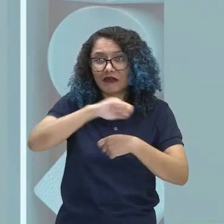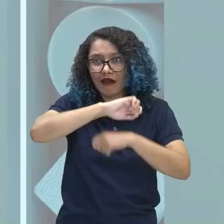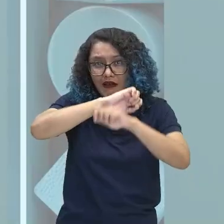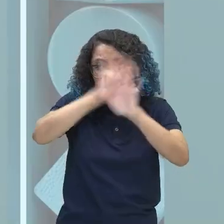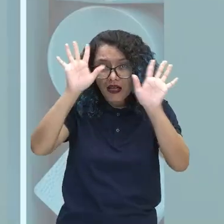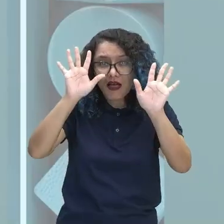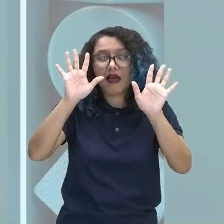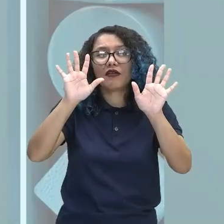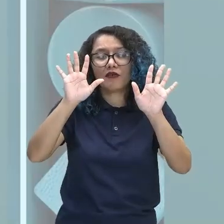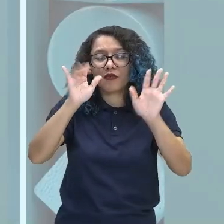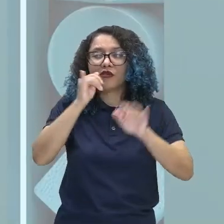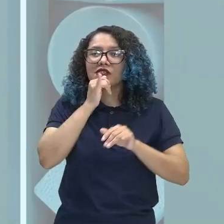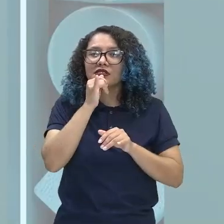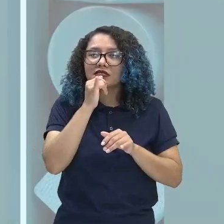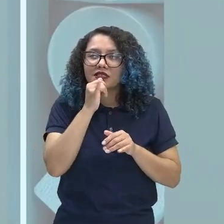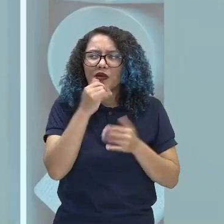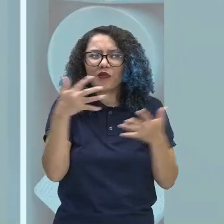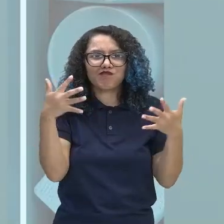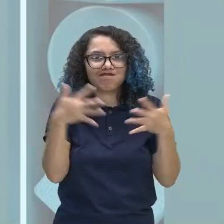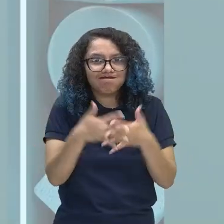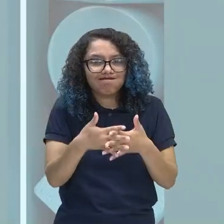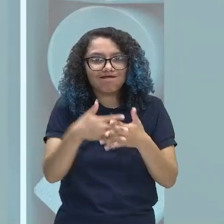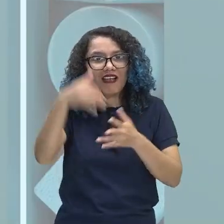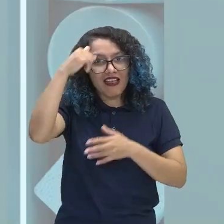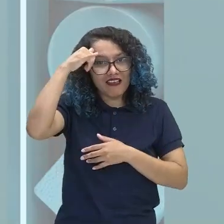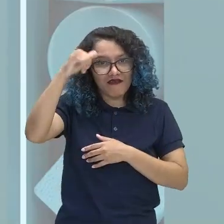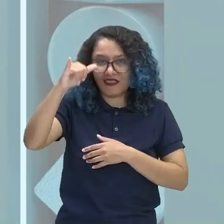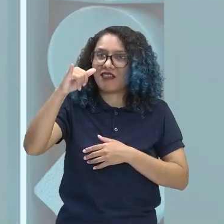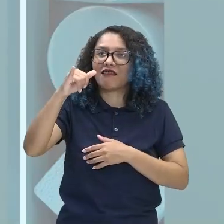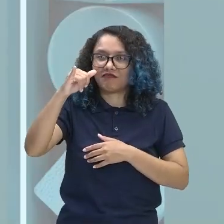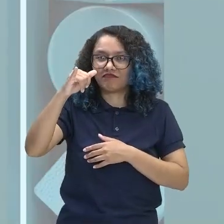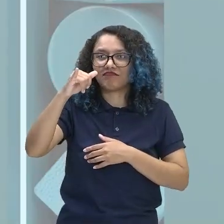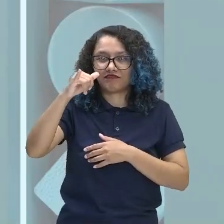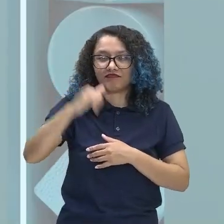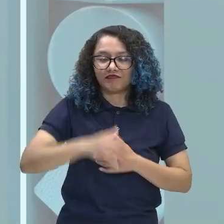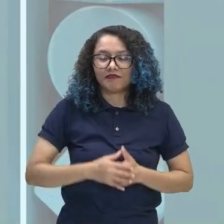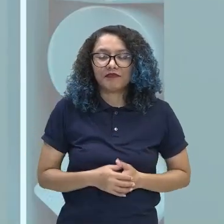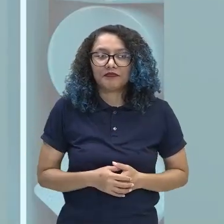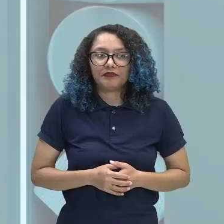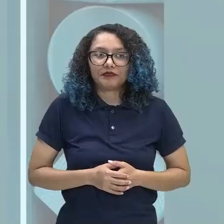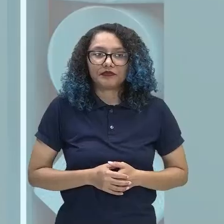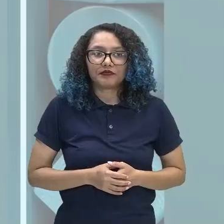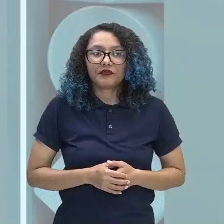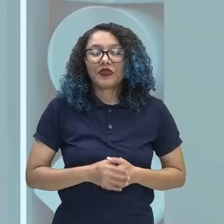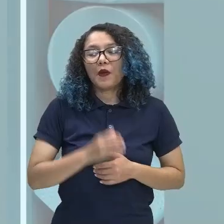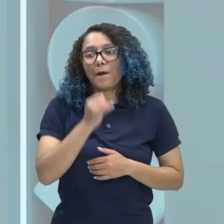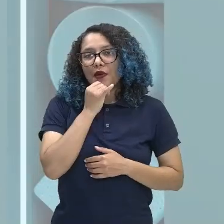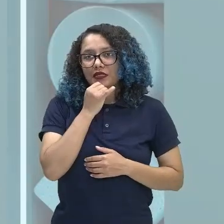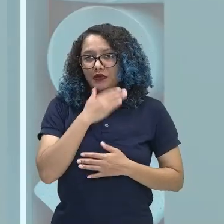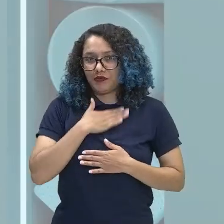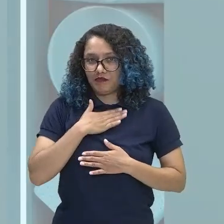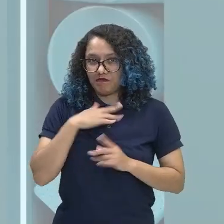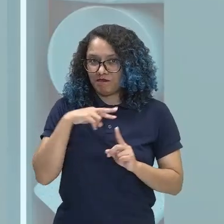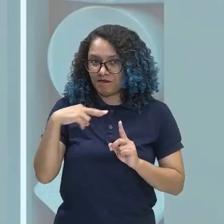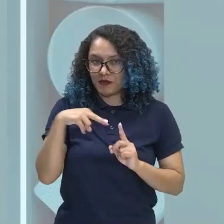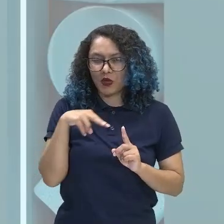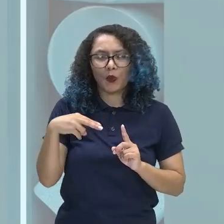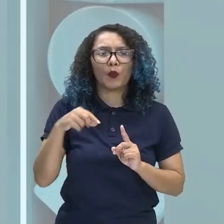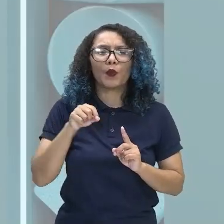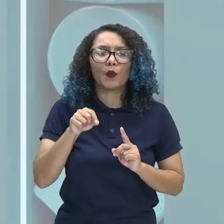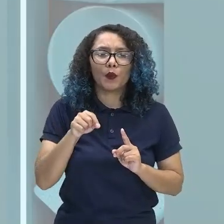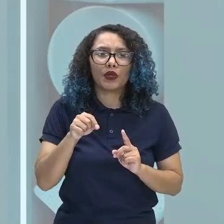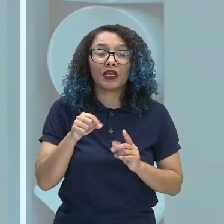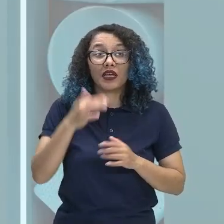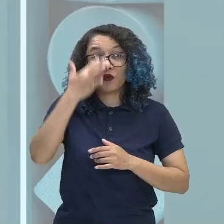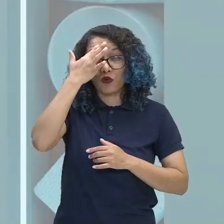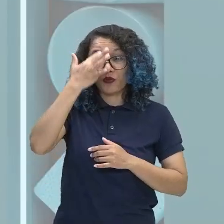nenhum tipo de confusão de interpretação, né? Que, ao meu ponto de vista, a interpretação